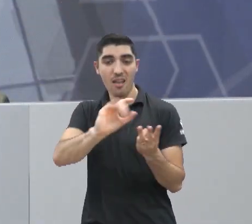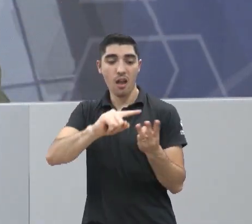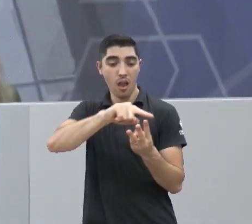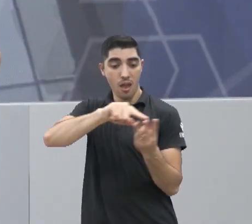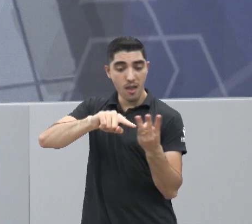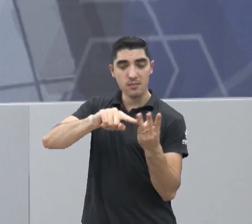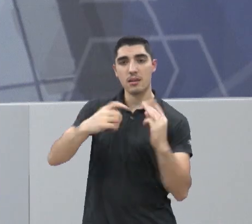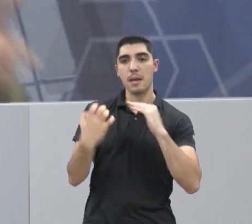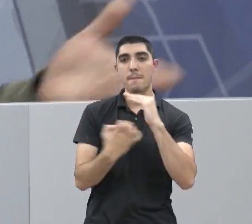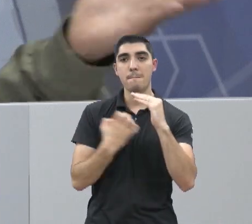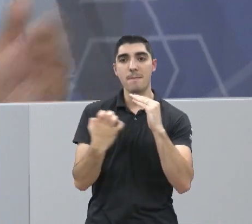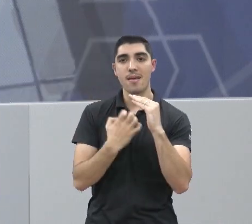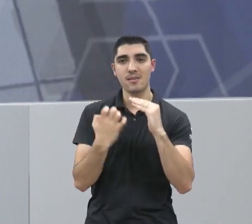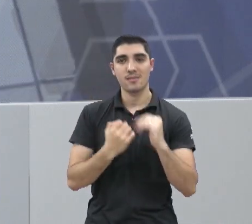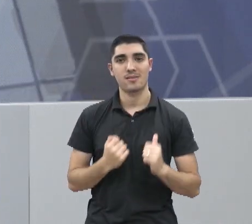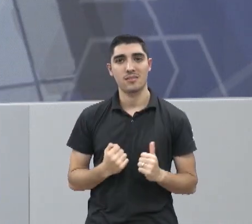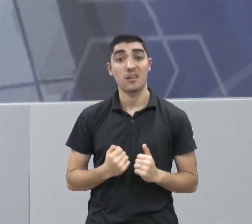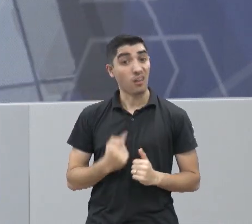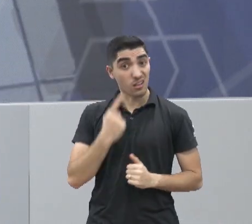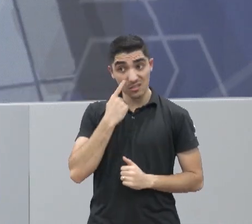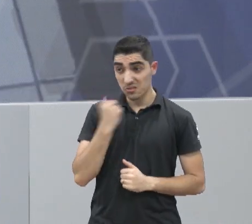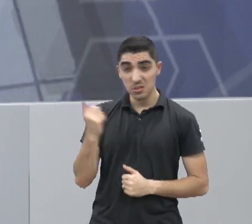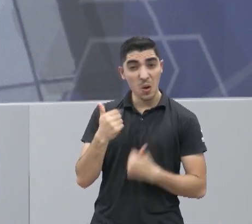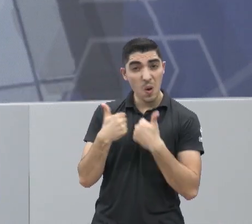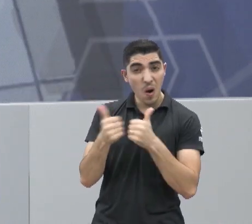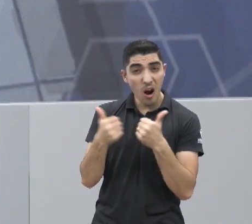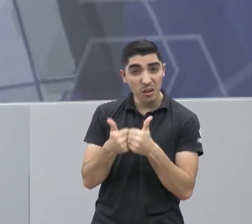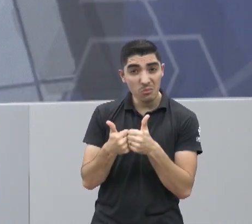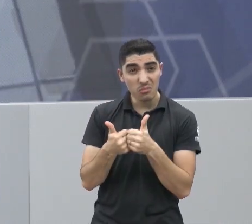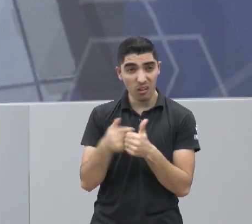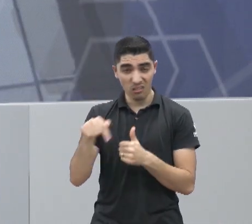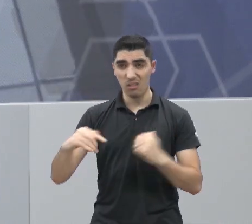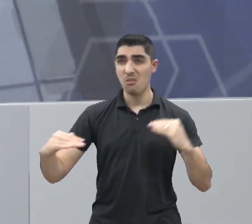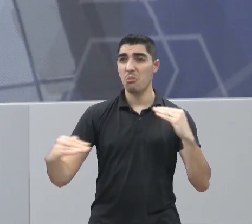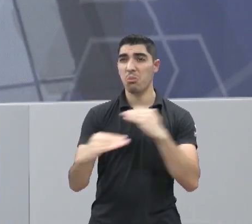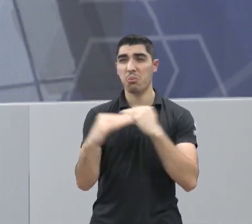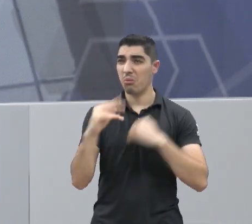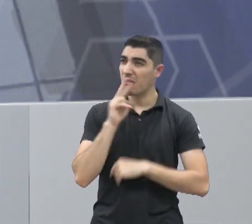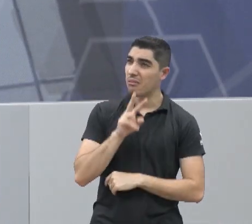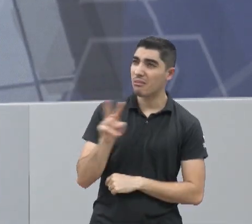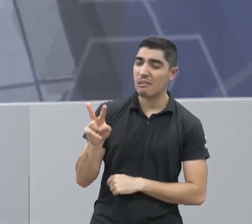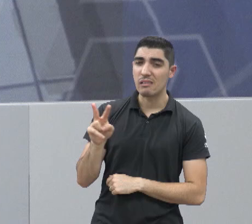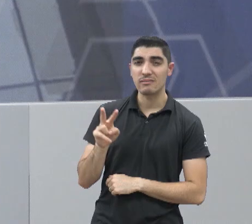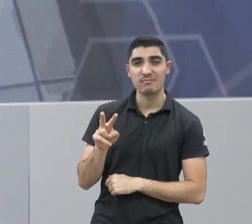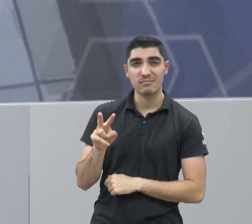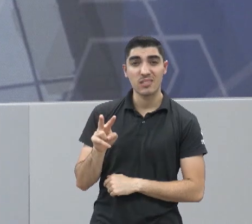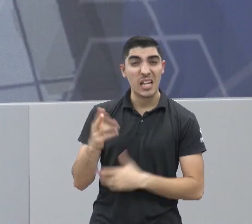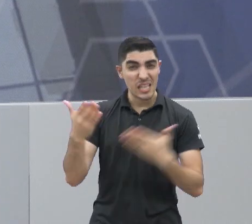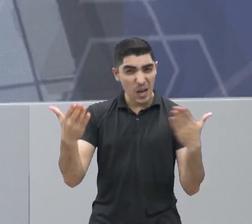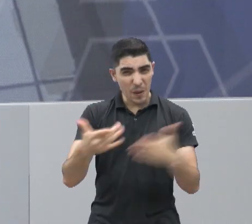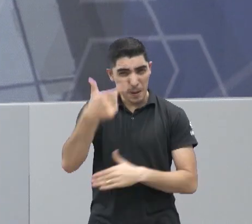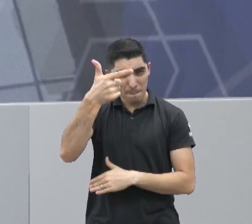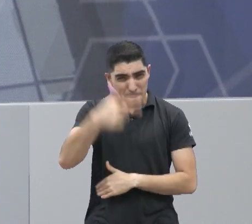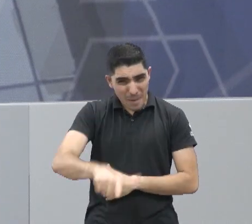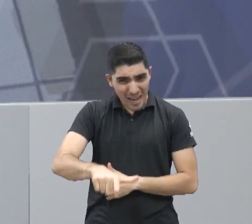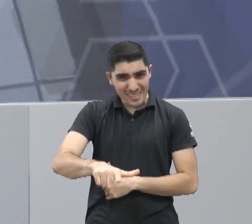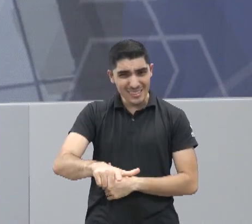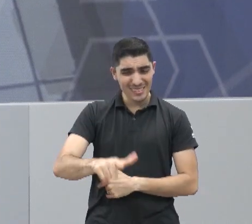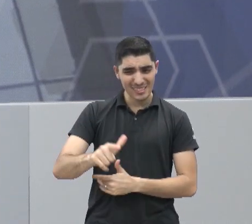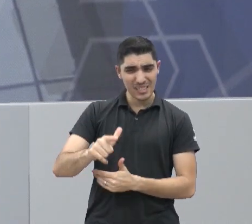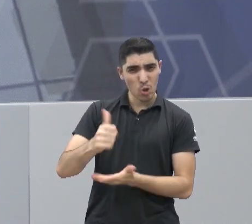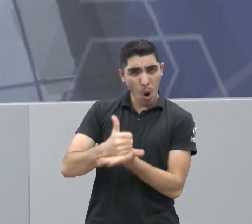Com esses ônibus que circulam pela cidade. E aí agora renova por mais 2 anos, na calada da